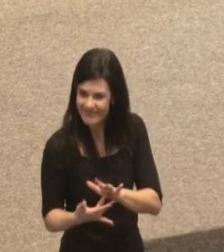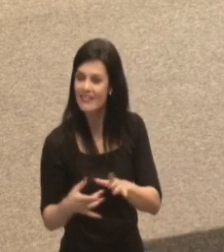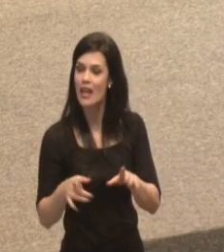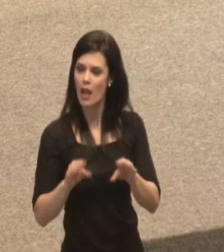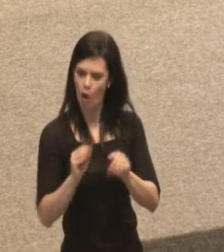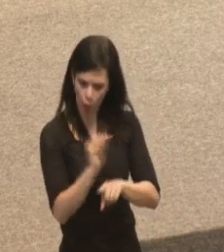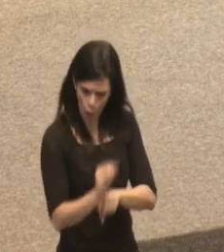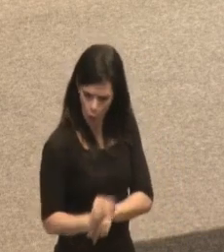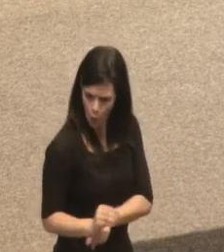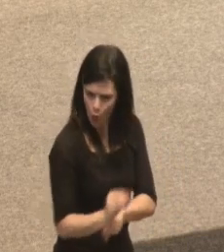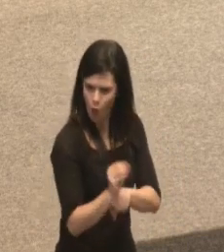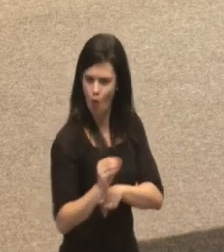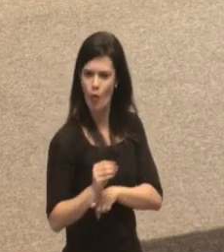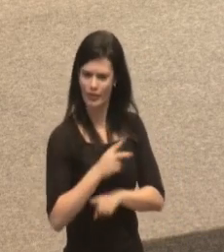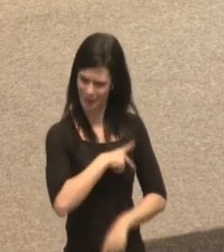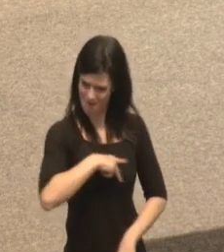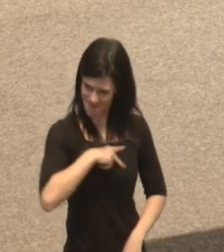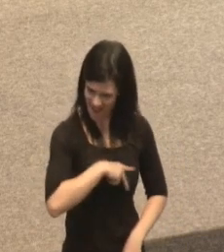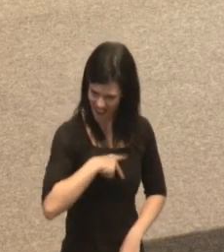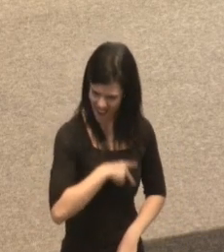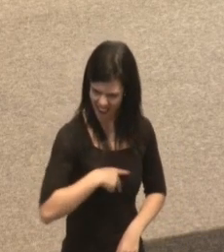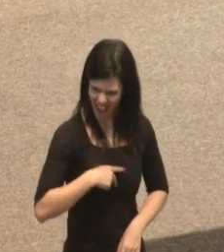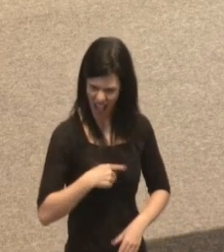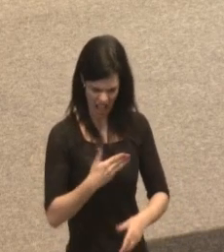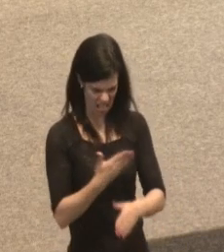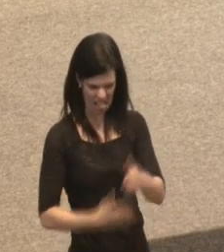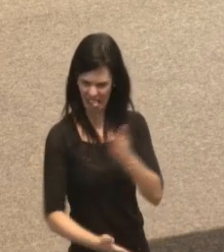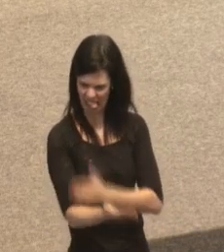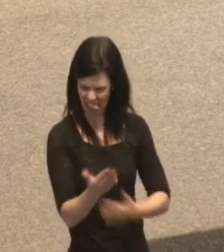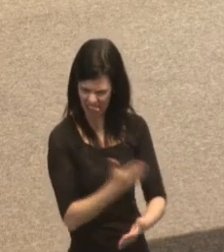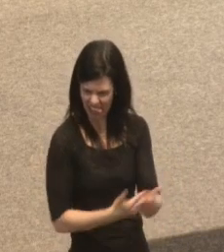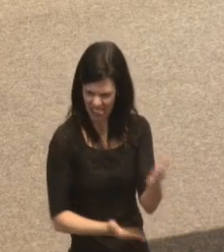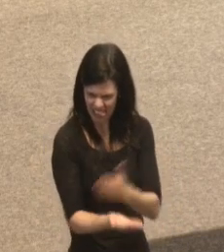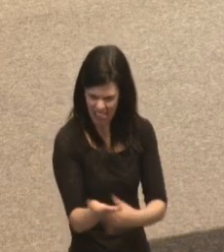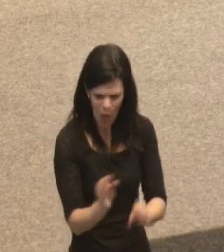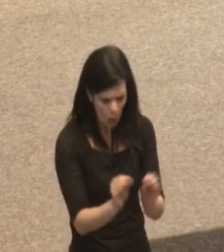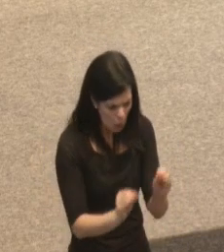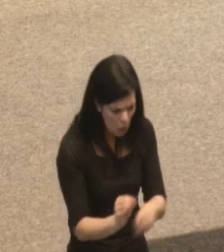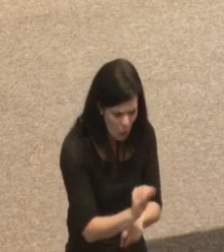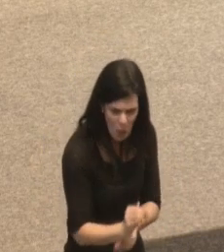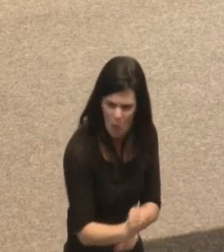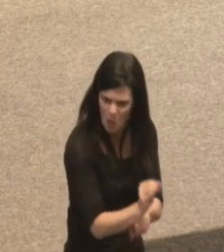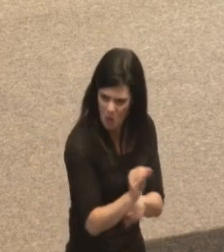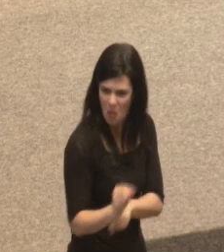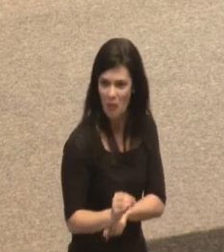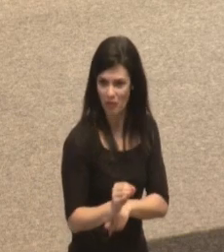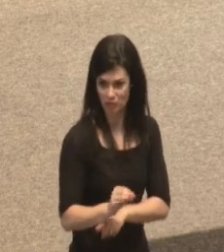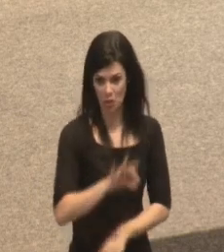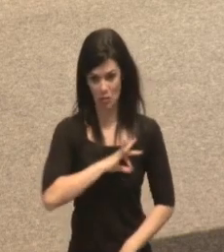Paulo, alimenta os missionários. E naquela noite há salvação naquela prisão.